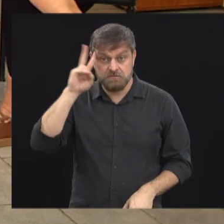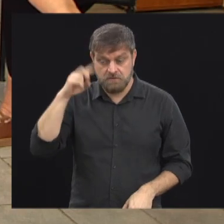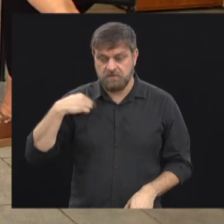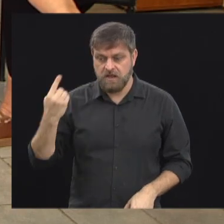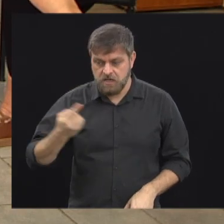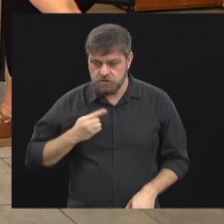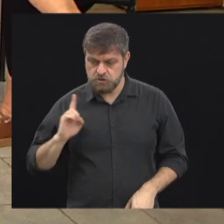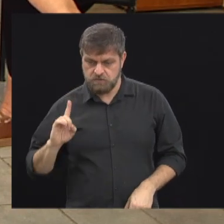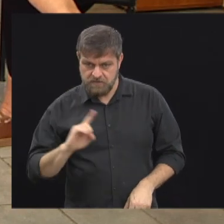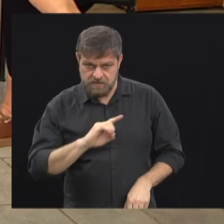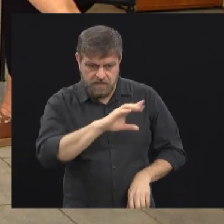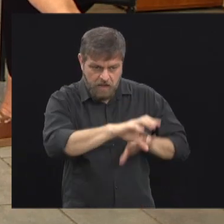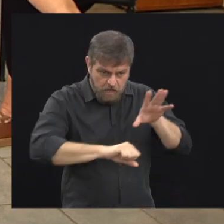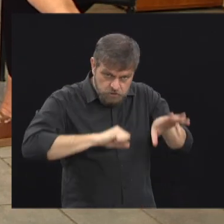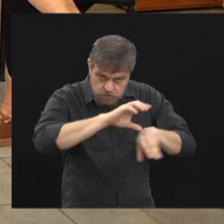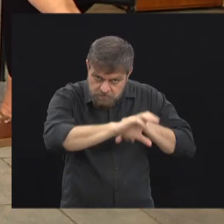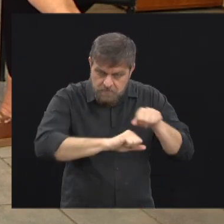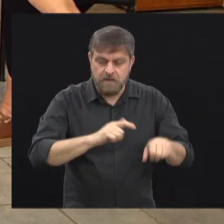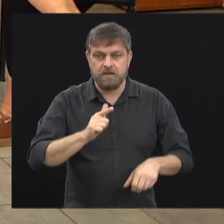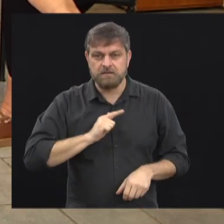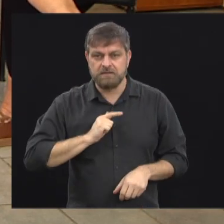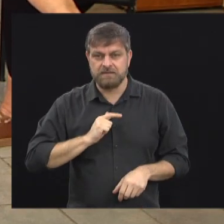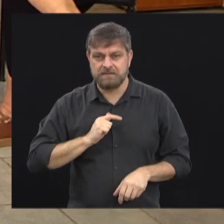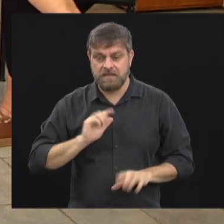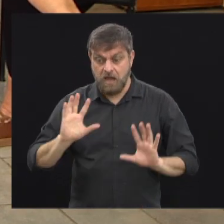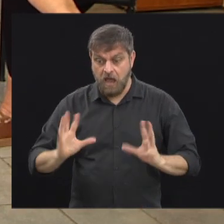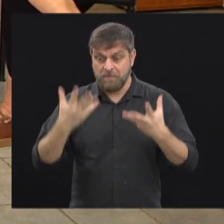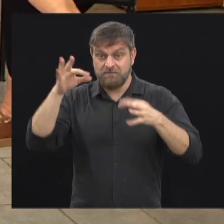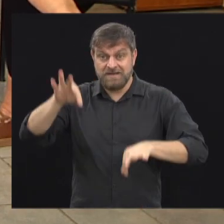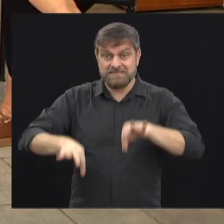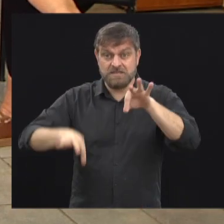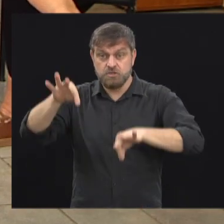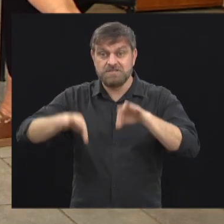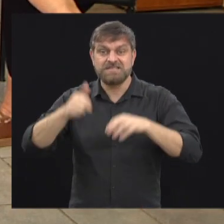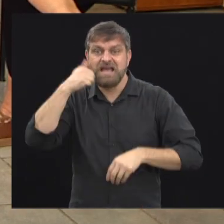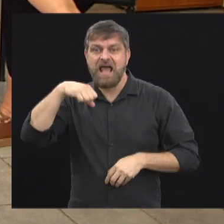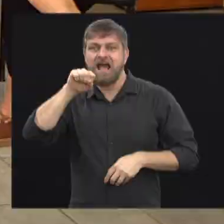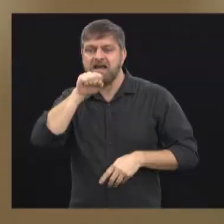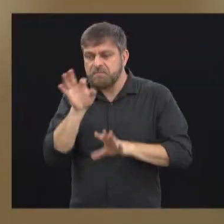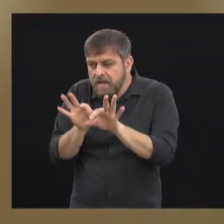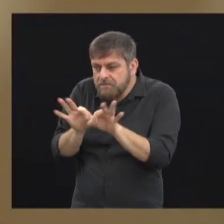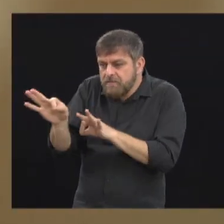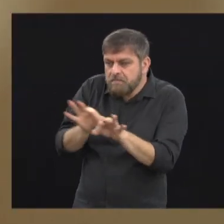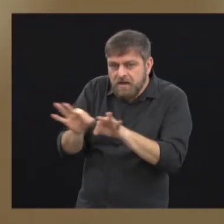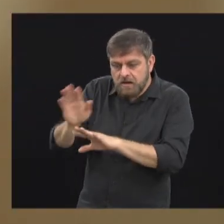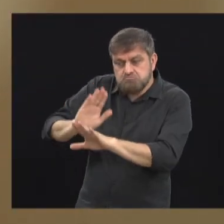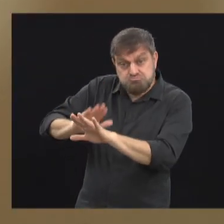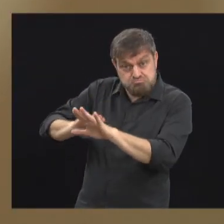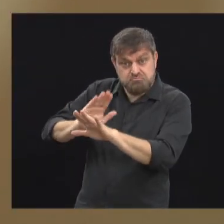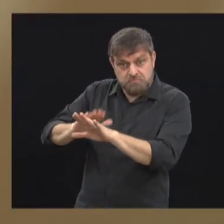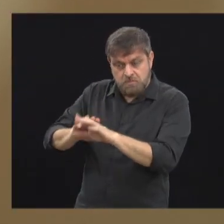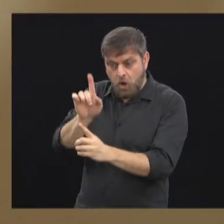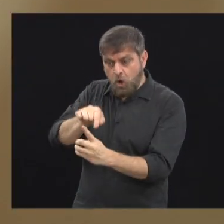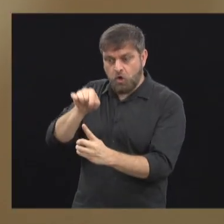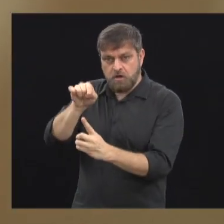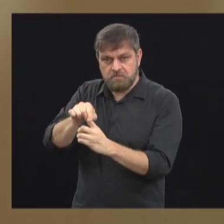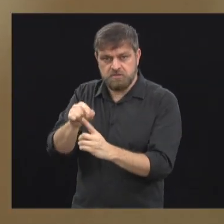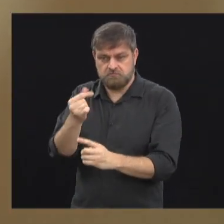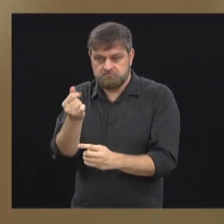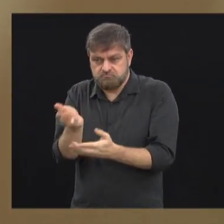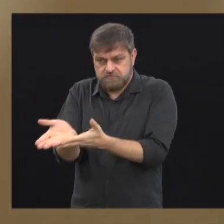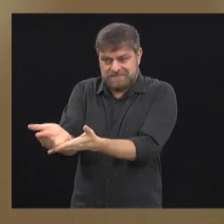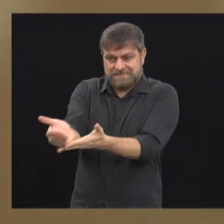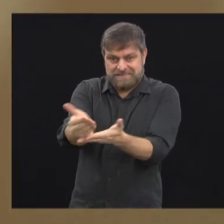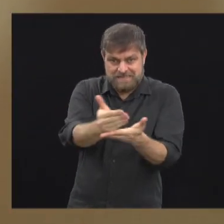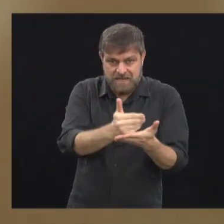gente busca. Nós tivemos uma festa junina realizada pelas mães dos usuários e o objetivo foi